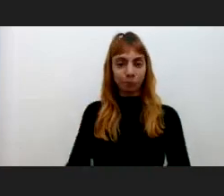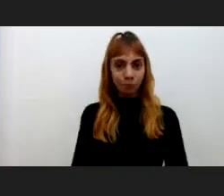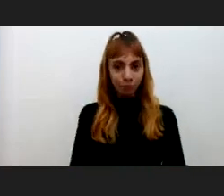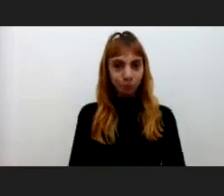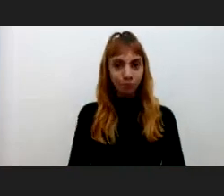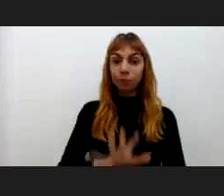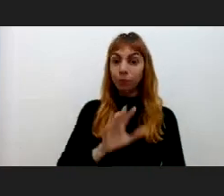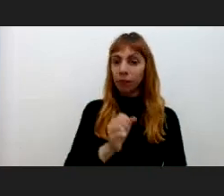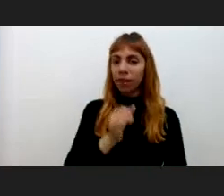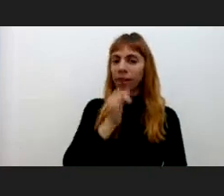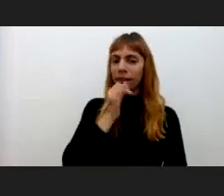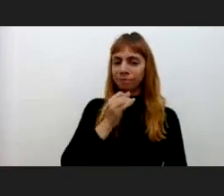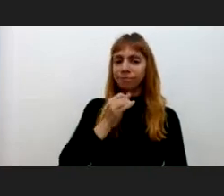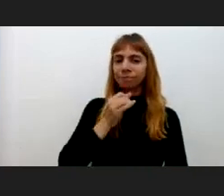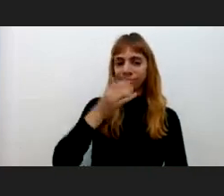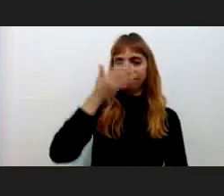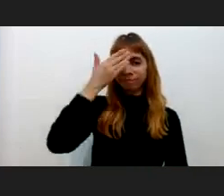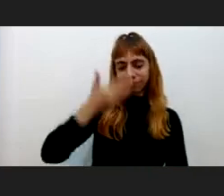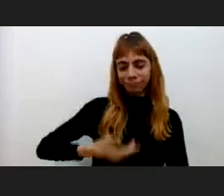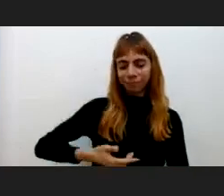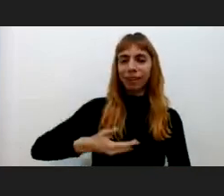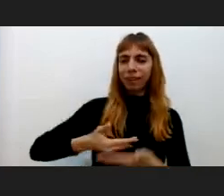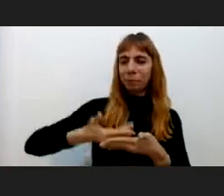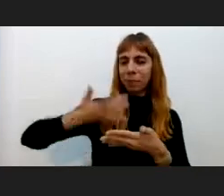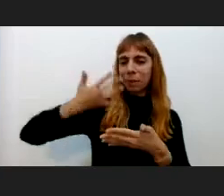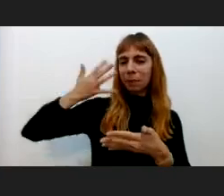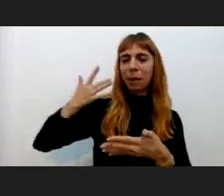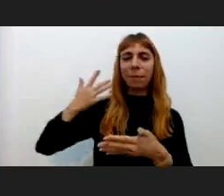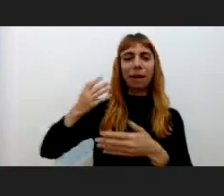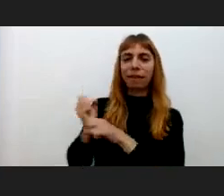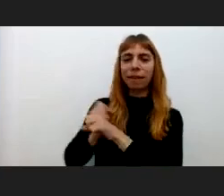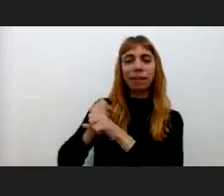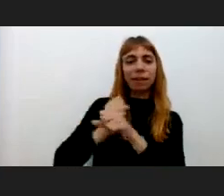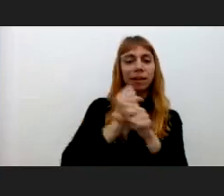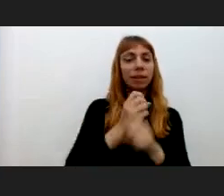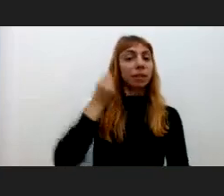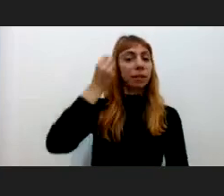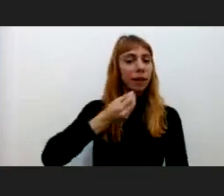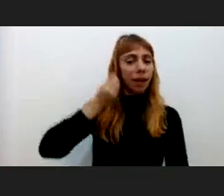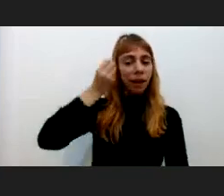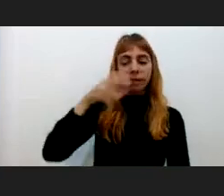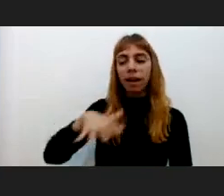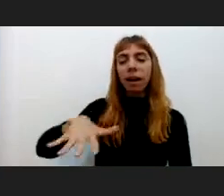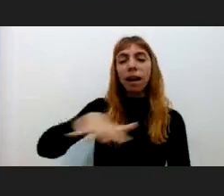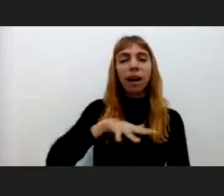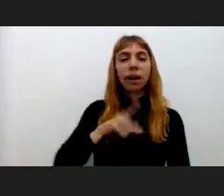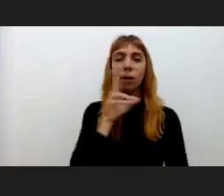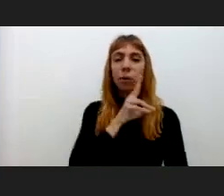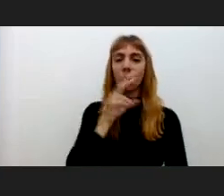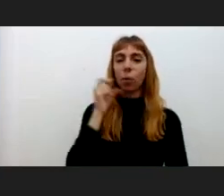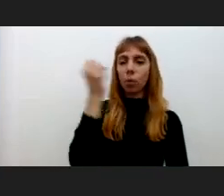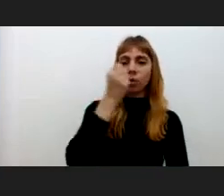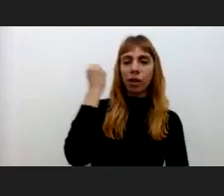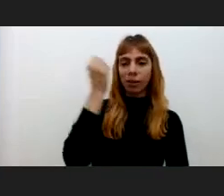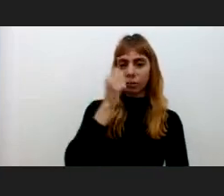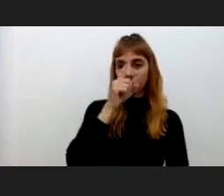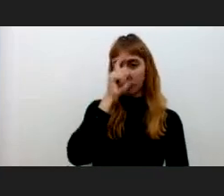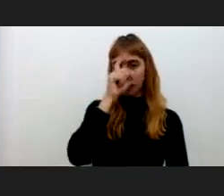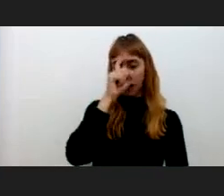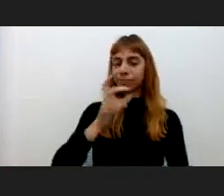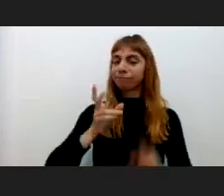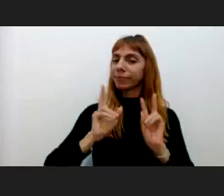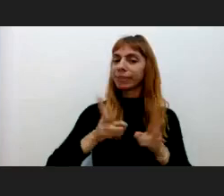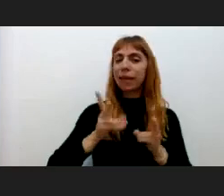era, infelizmente, comum chegar de manhã, eu estou começando o meu plantão